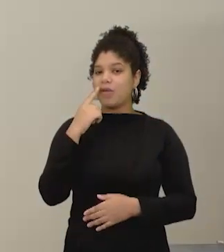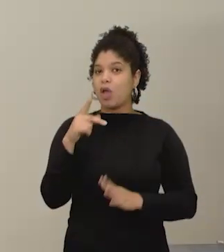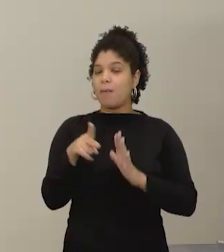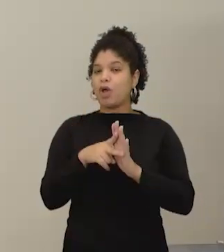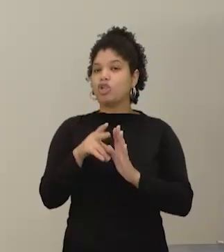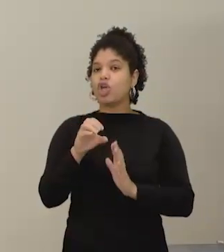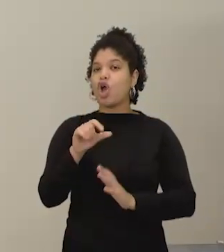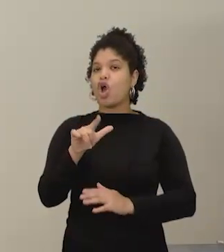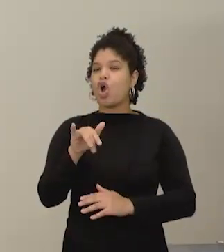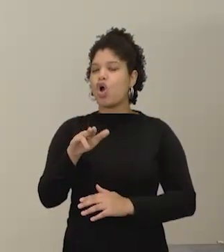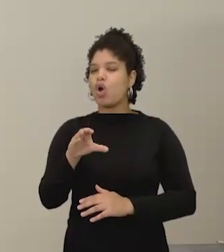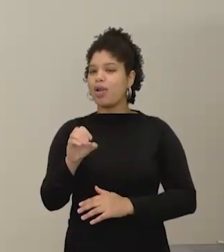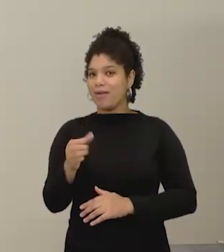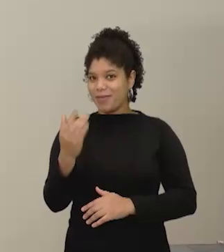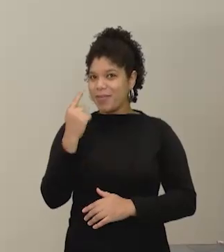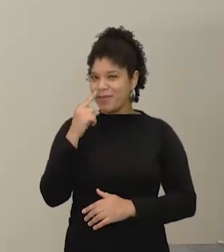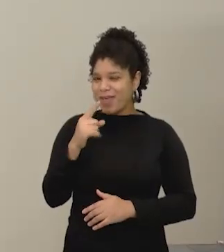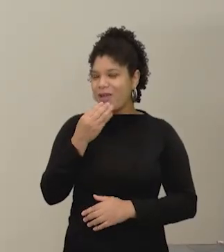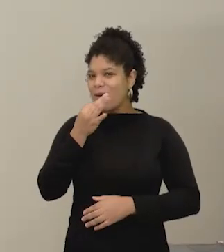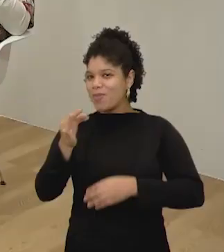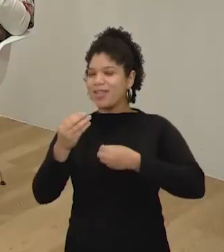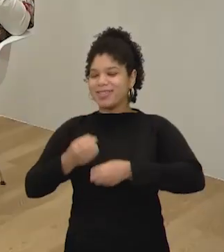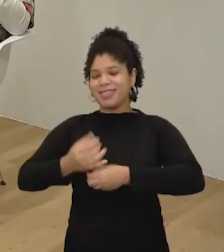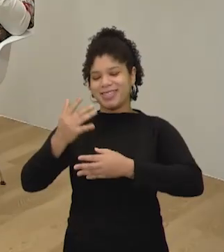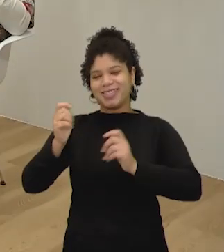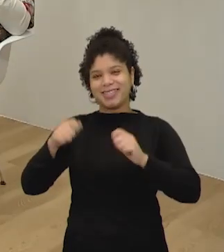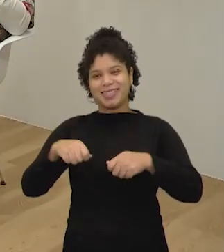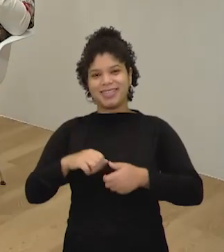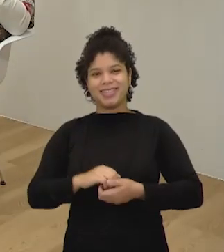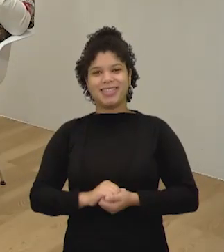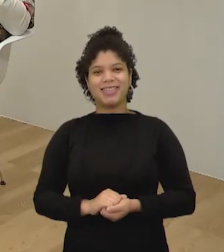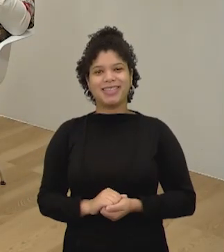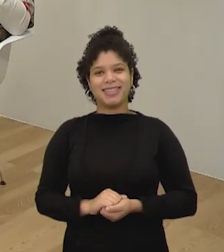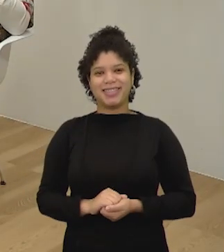óleo. Vamos apreciar e vai comentando aí com a gente no chat.